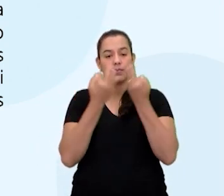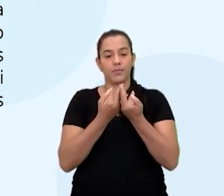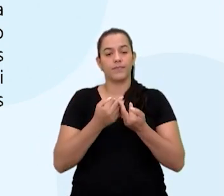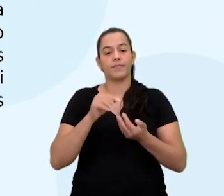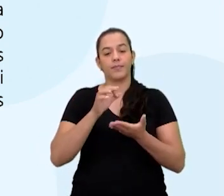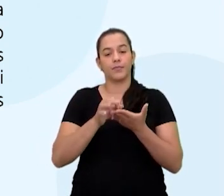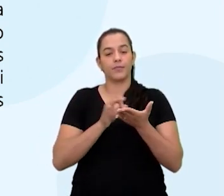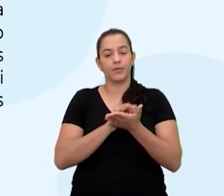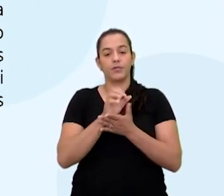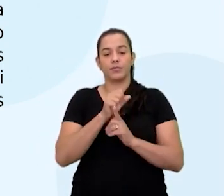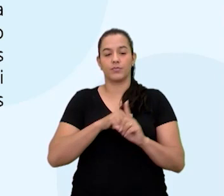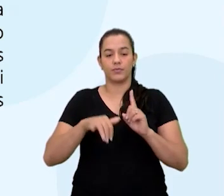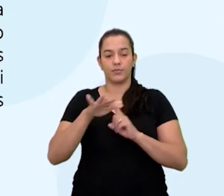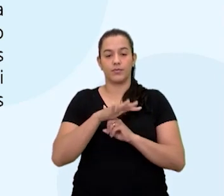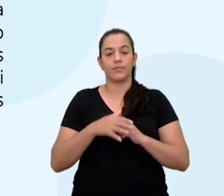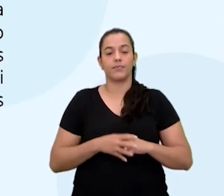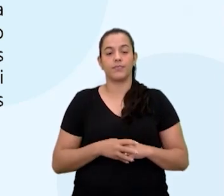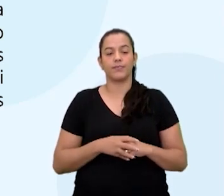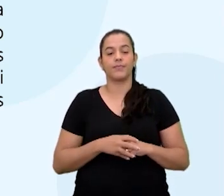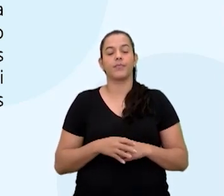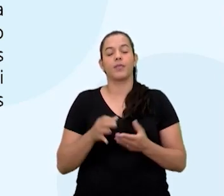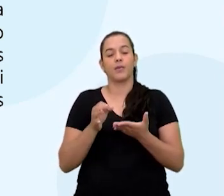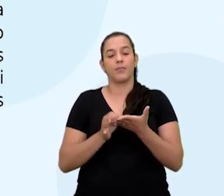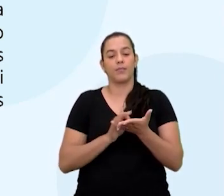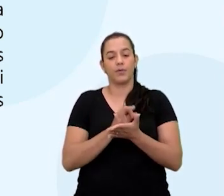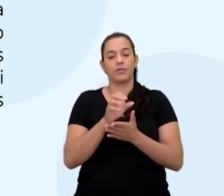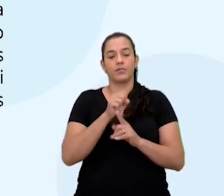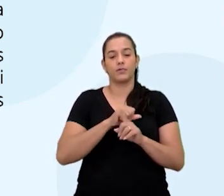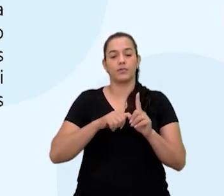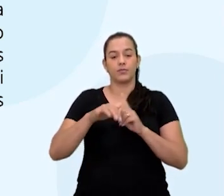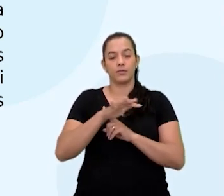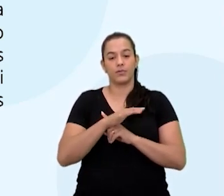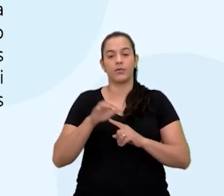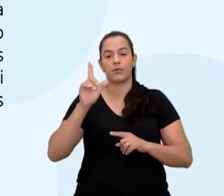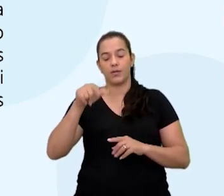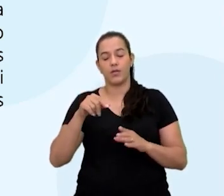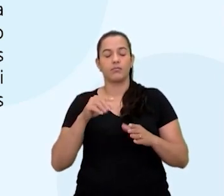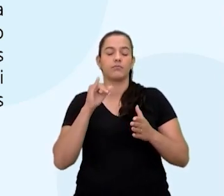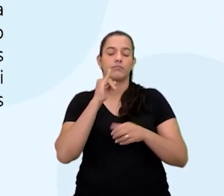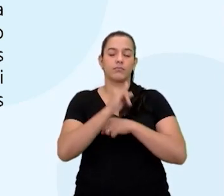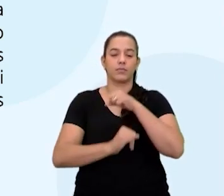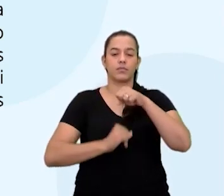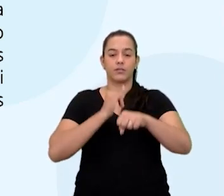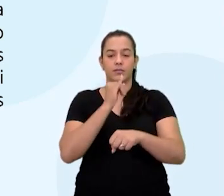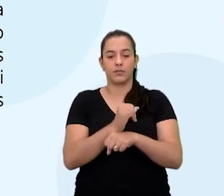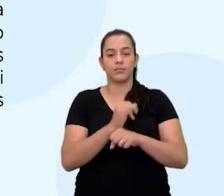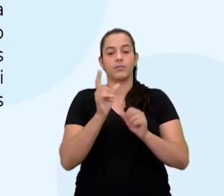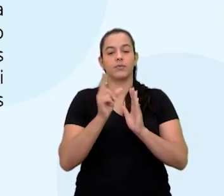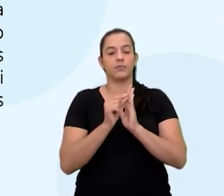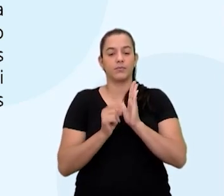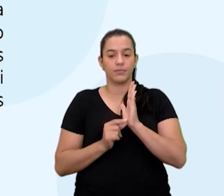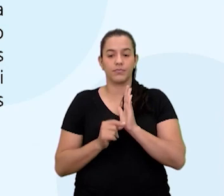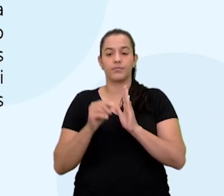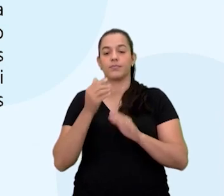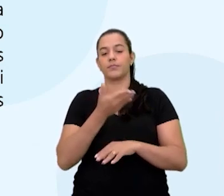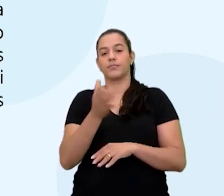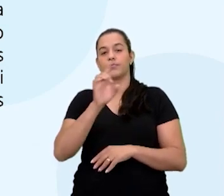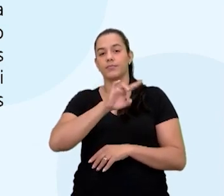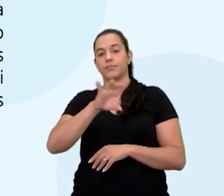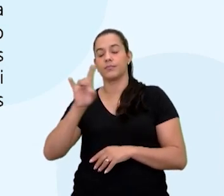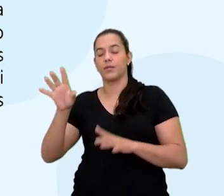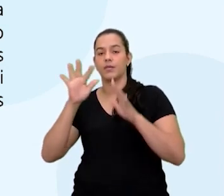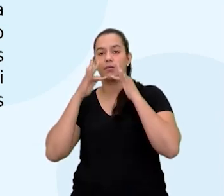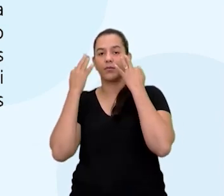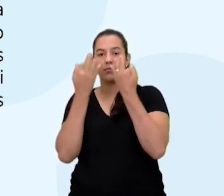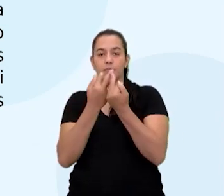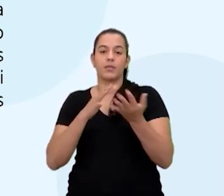moedas sociais. A moeda social é virtual e depositada na conta de cada família cadastrada. A